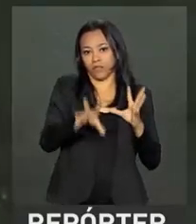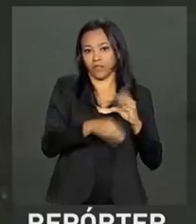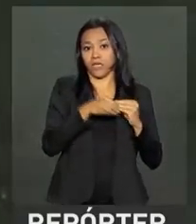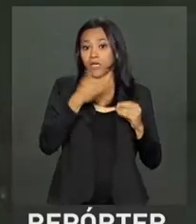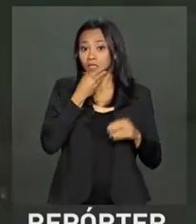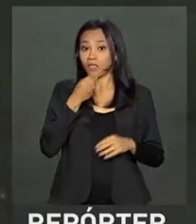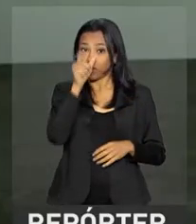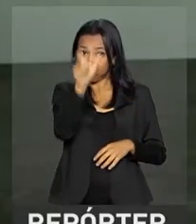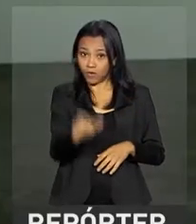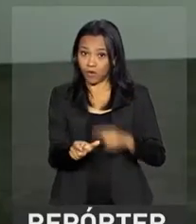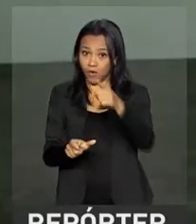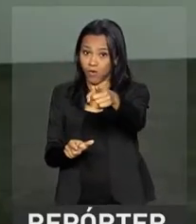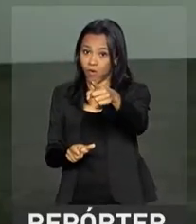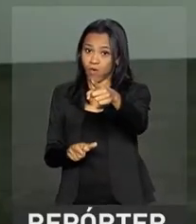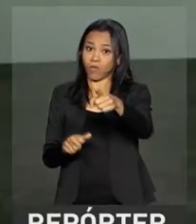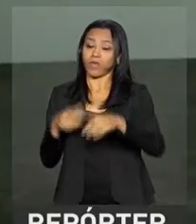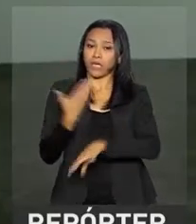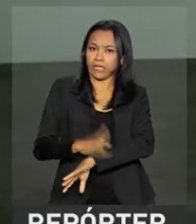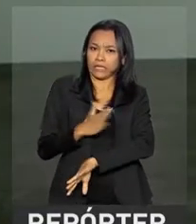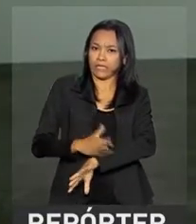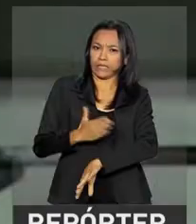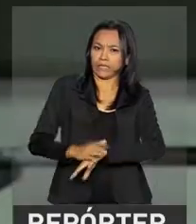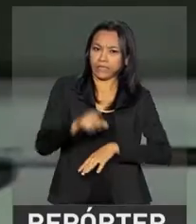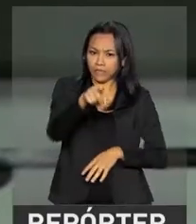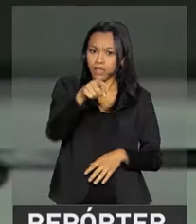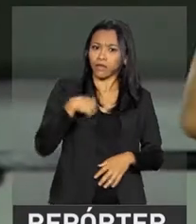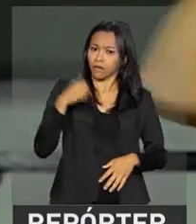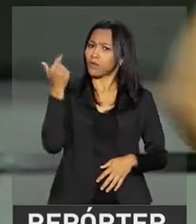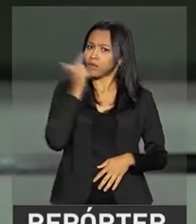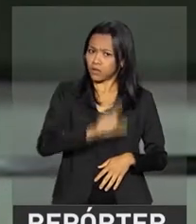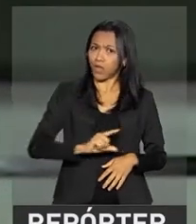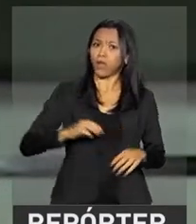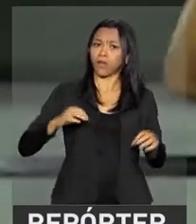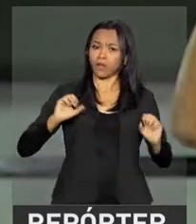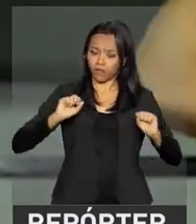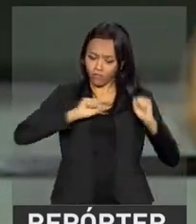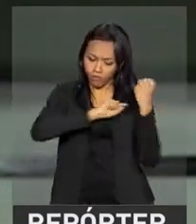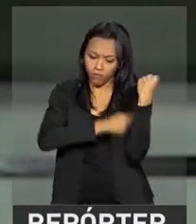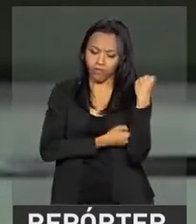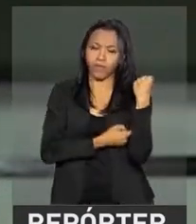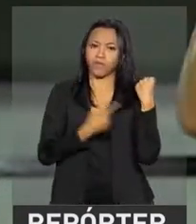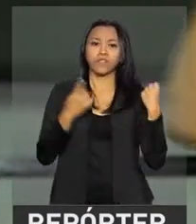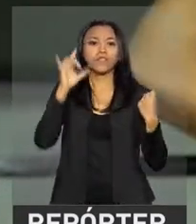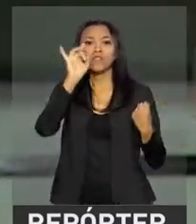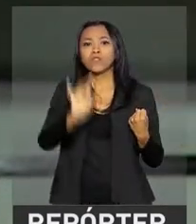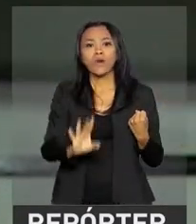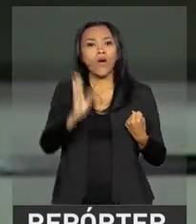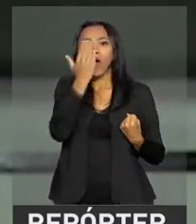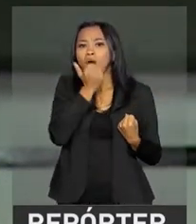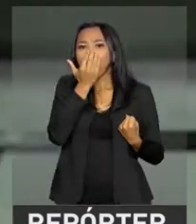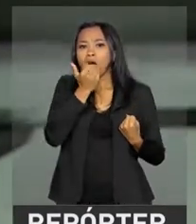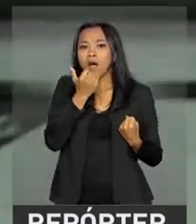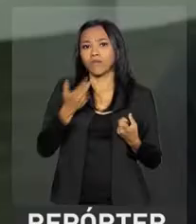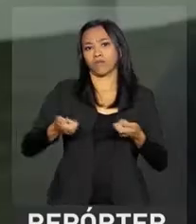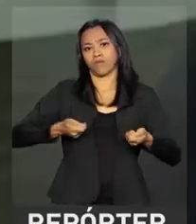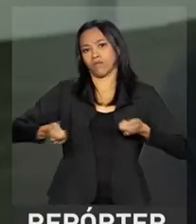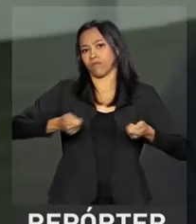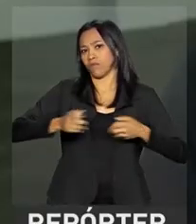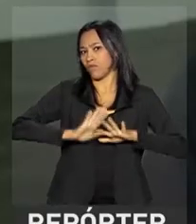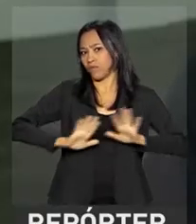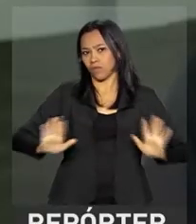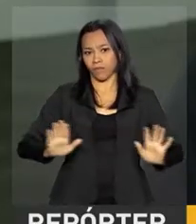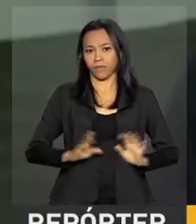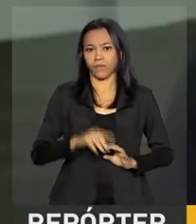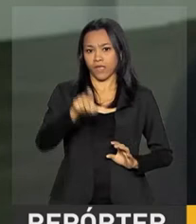fit um tipo de ginástica garante que consegue força e desempenho apenas com uma alimentação balanceada pra mim